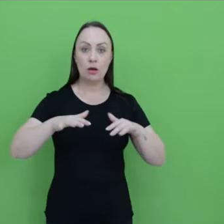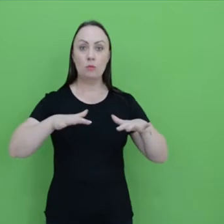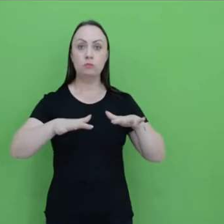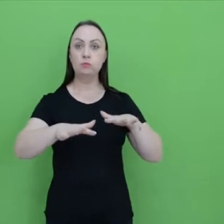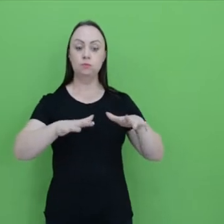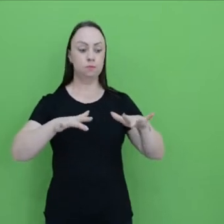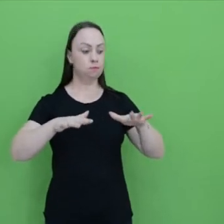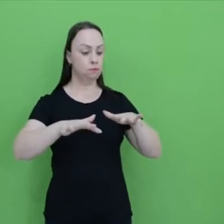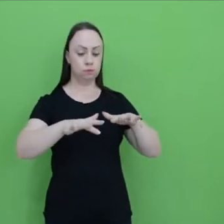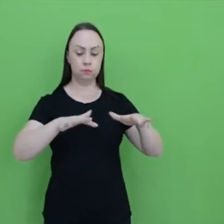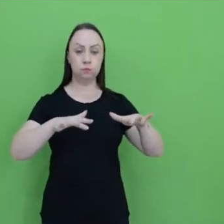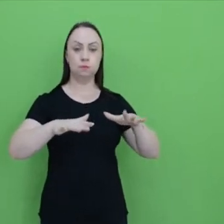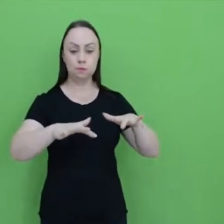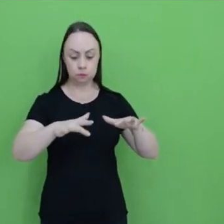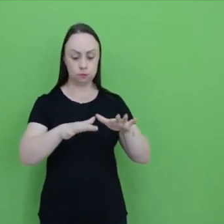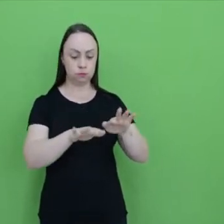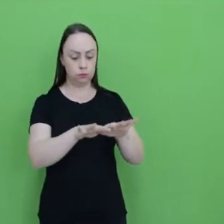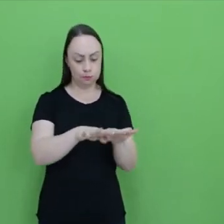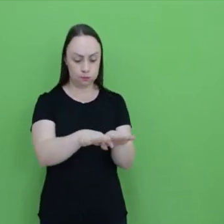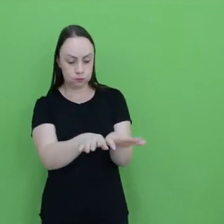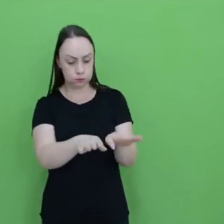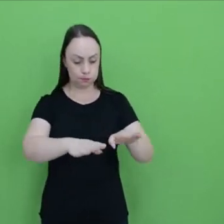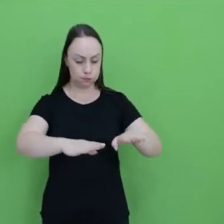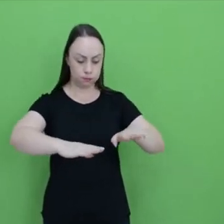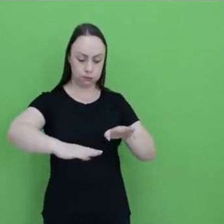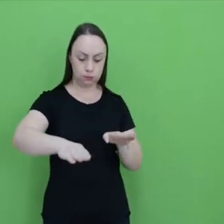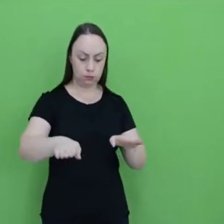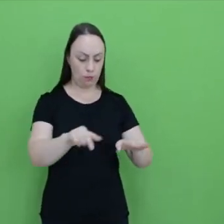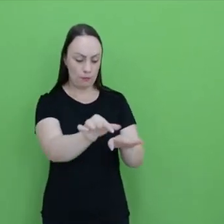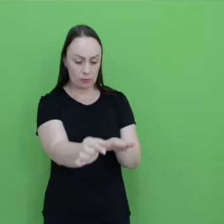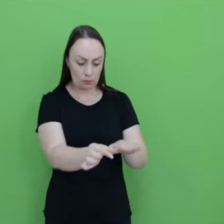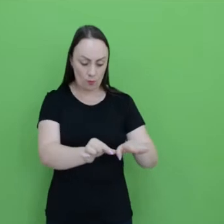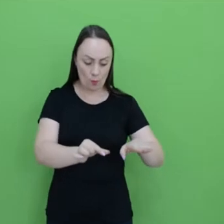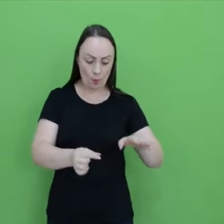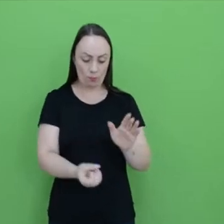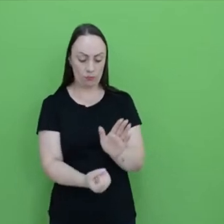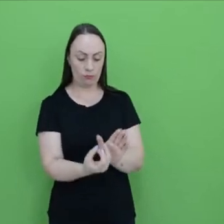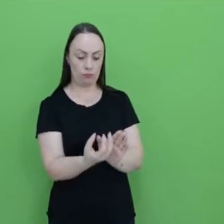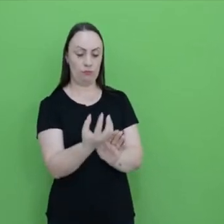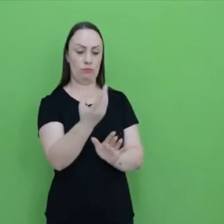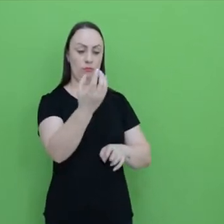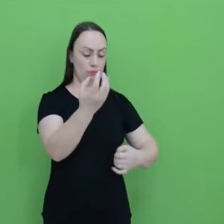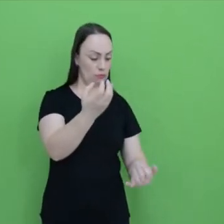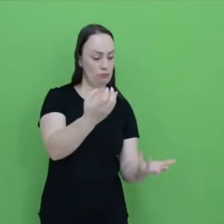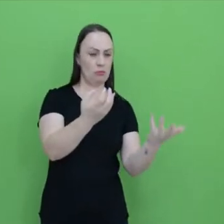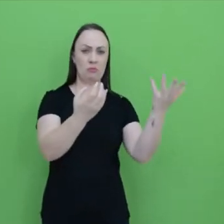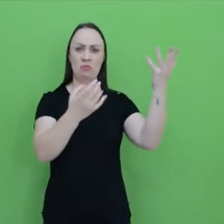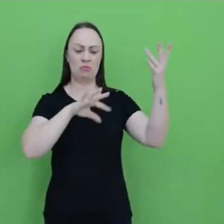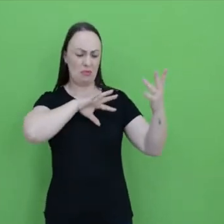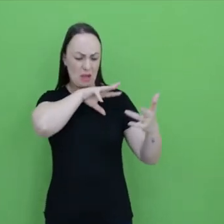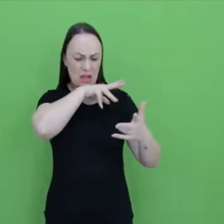começou a tremer e rachaduras se formaram no chão, e de dentro delas saíram